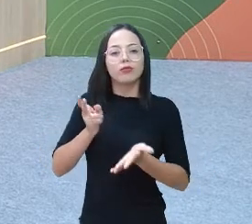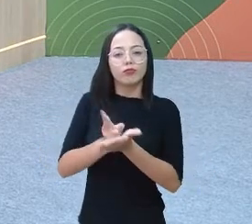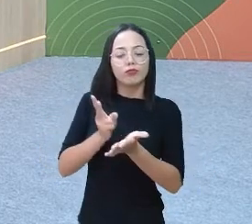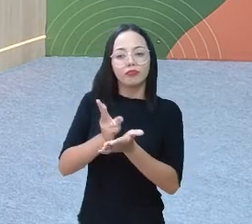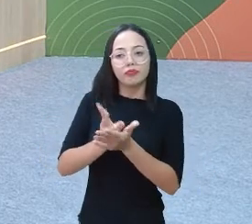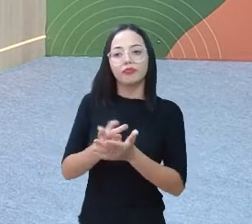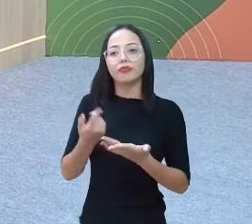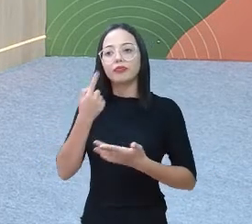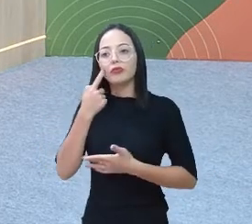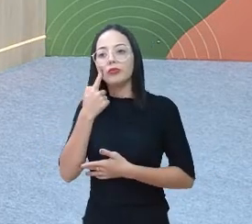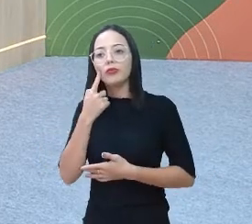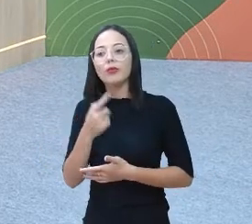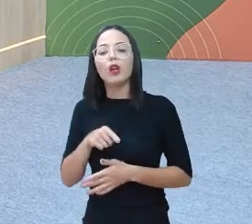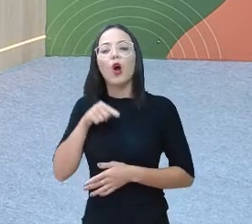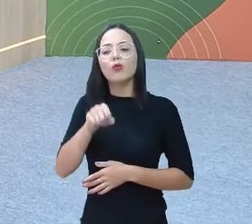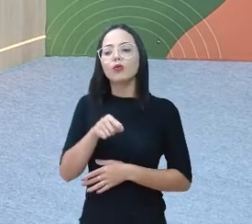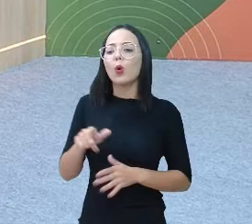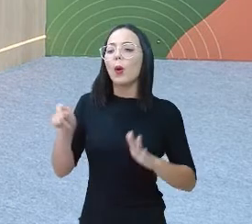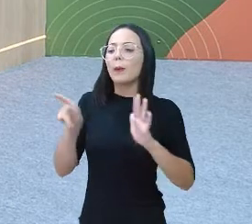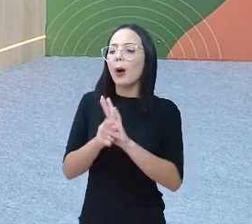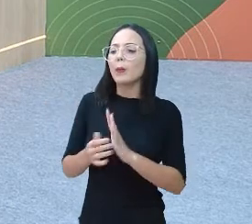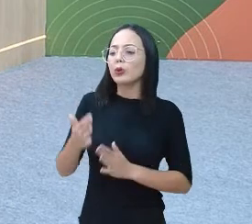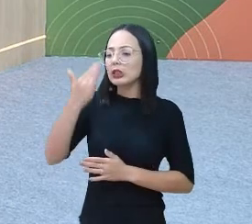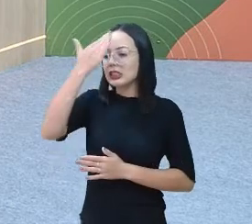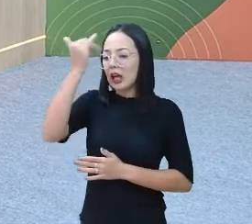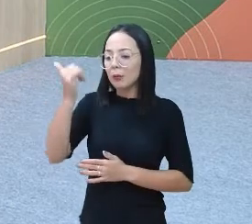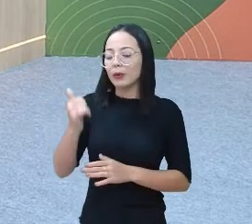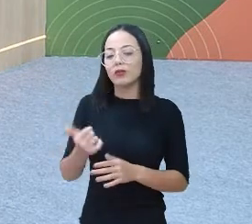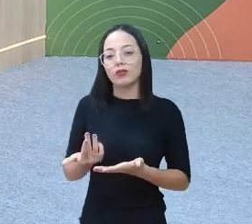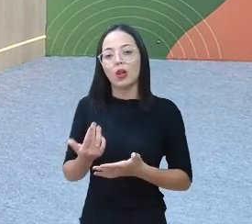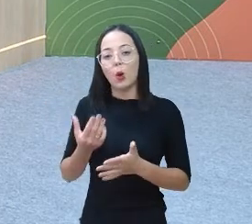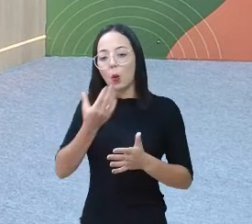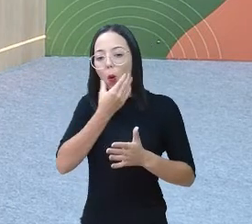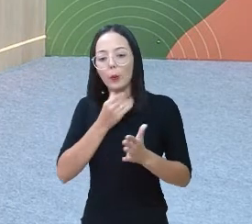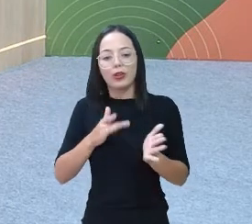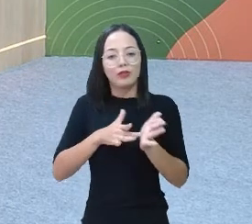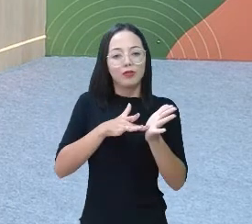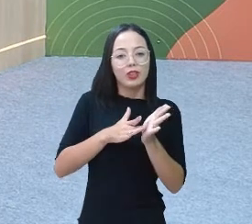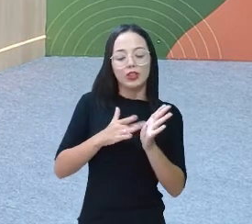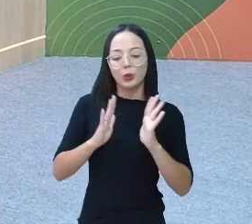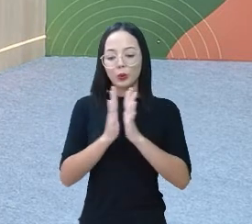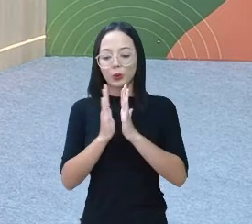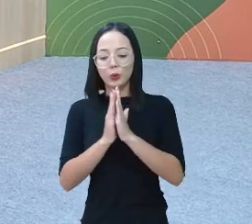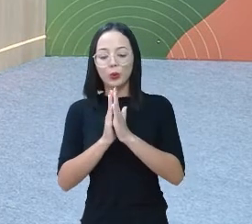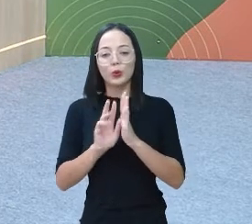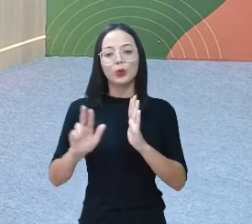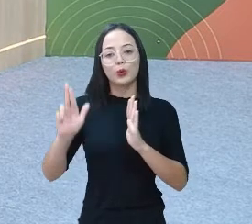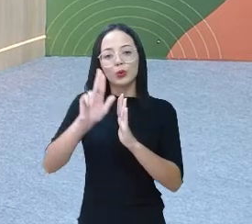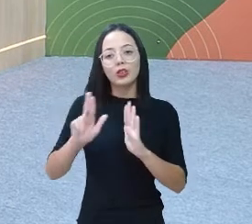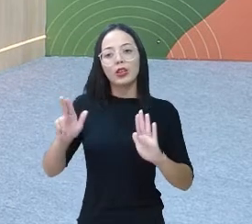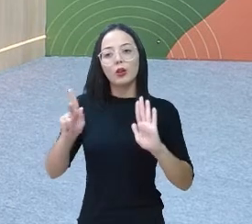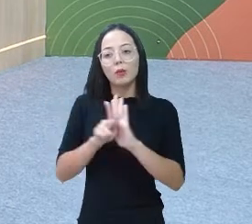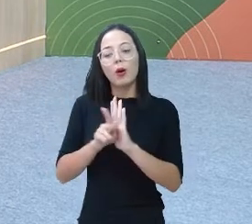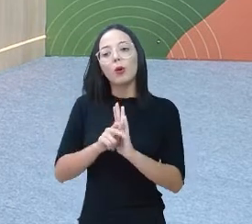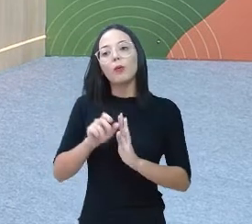Então, Senhor, seja sábio. E aí Rômulo finge que estava rezando, usando esse fenômeno da